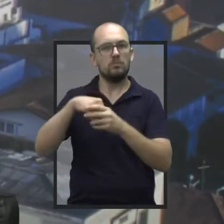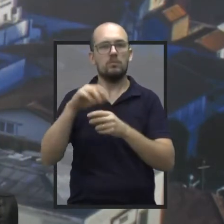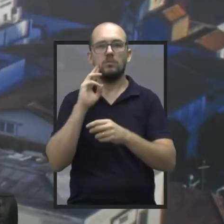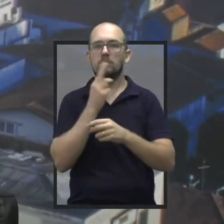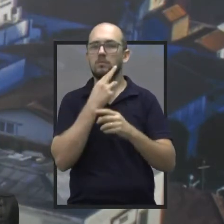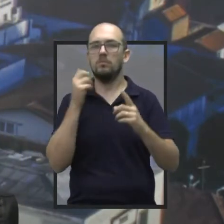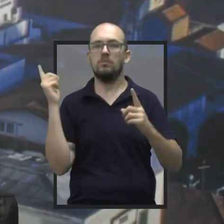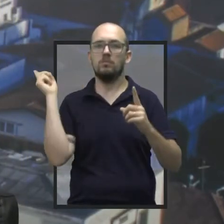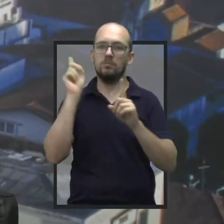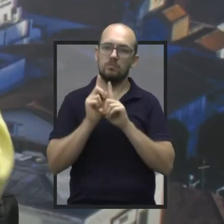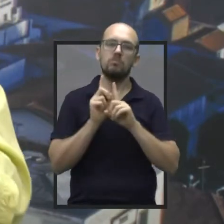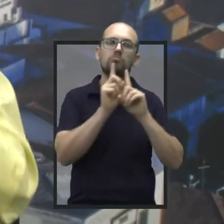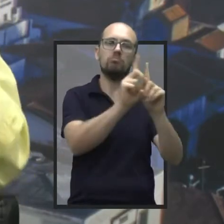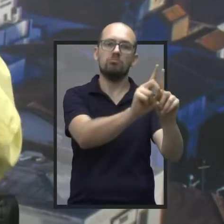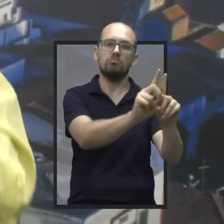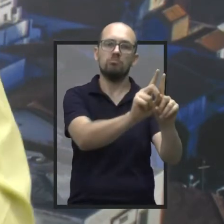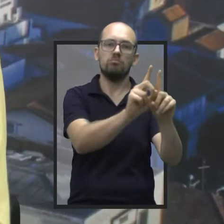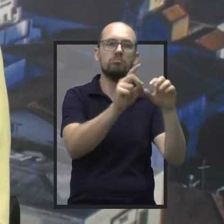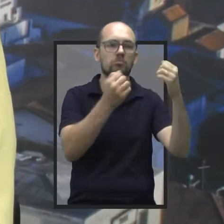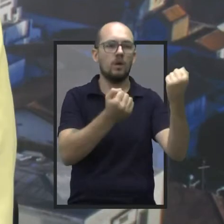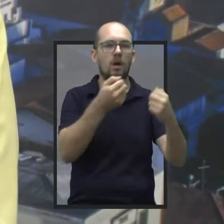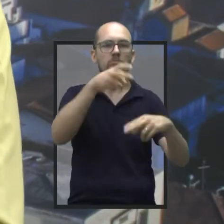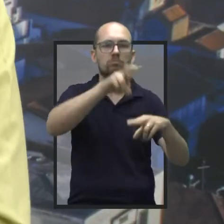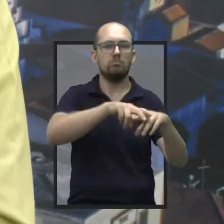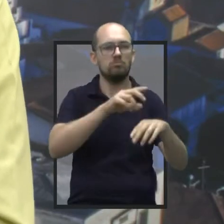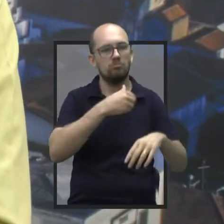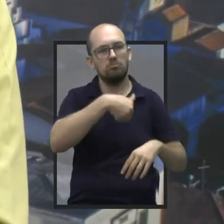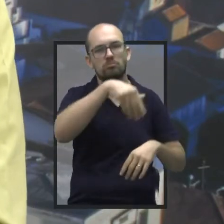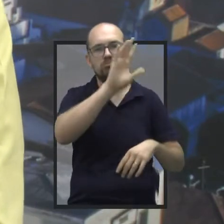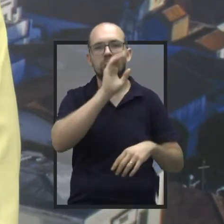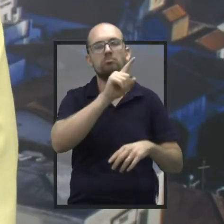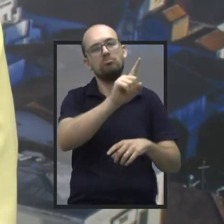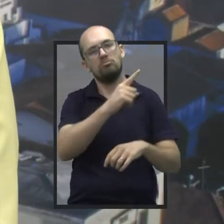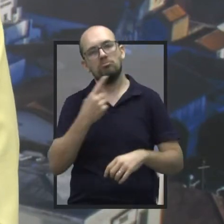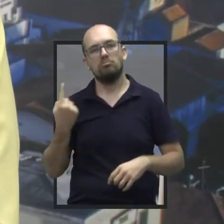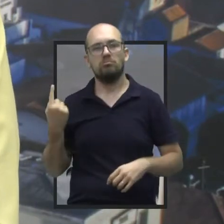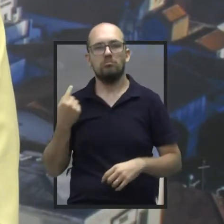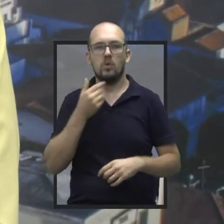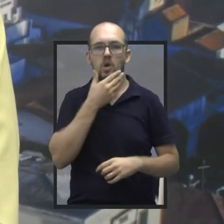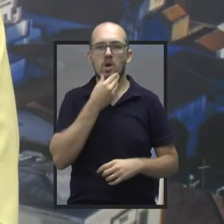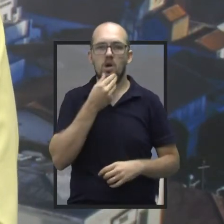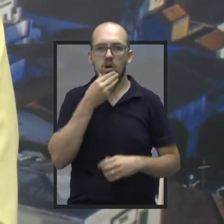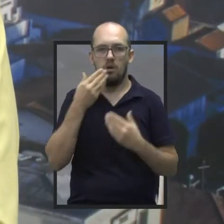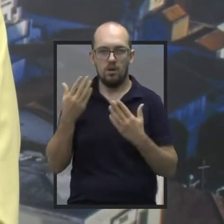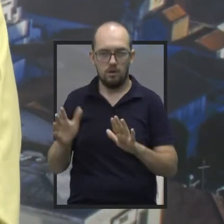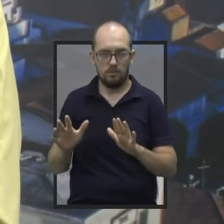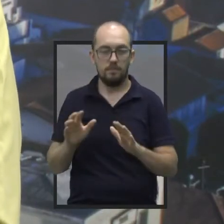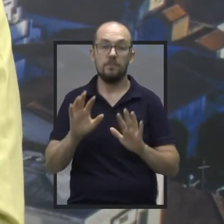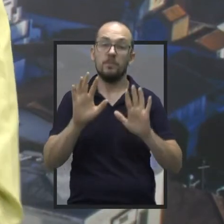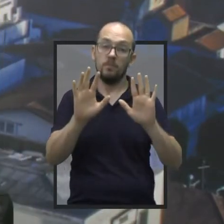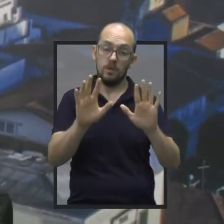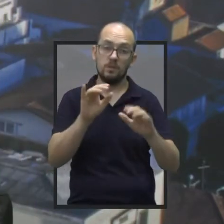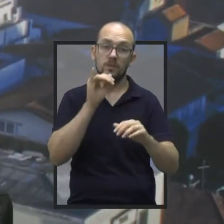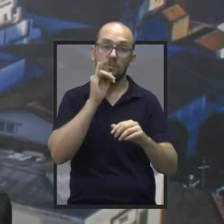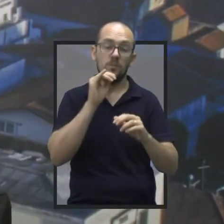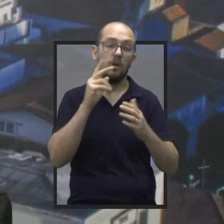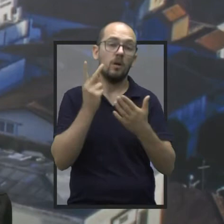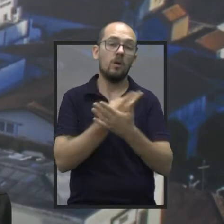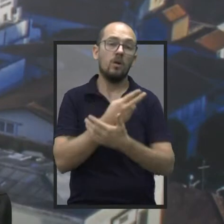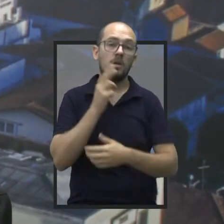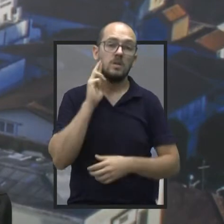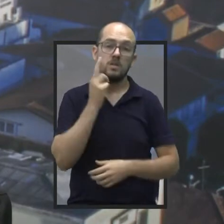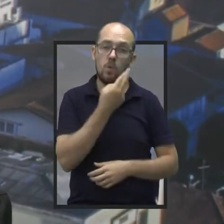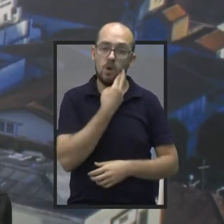cooperação. E por outro lado, os donos de bares e restaurantes, eles faturam em cima do